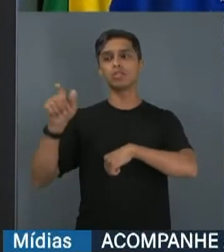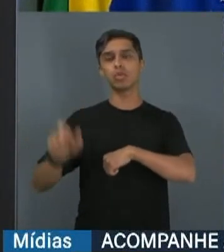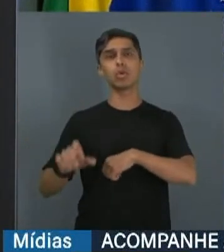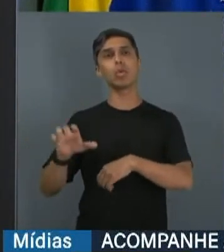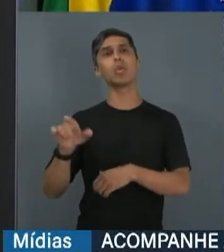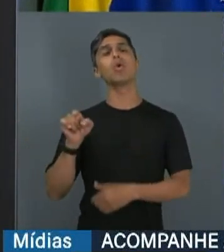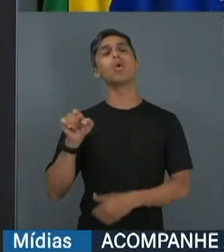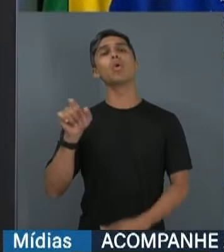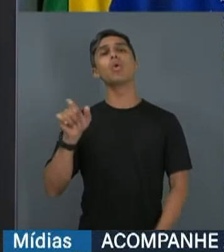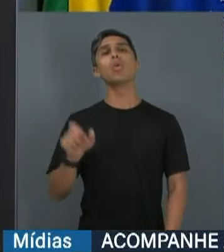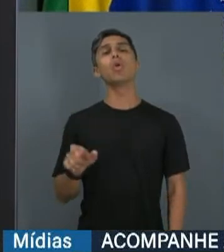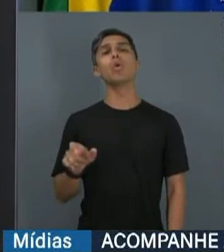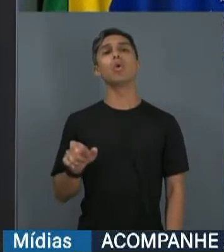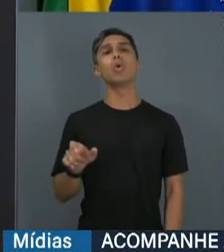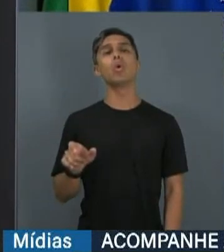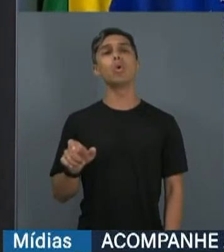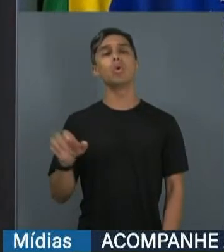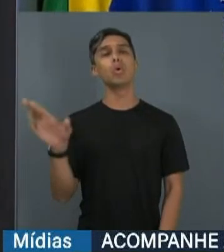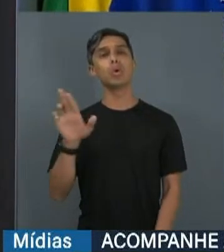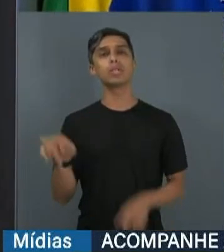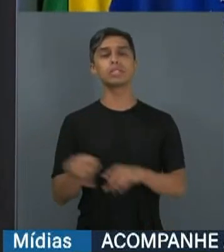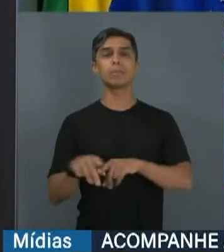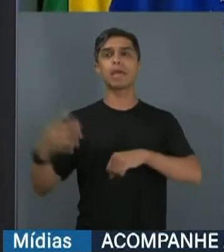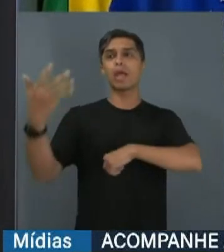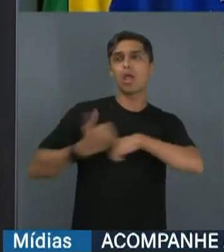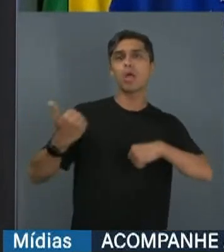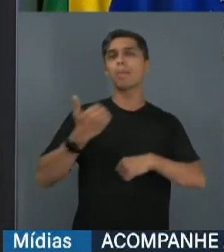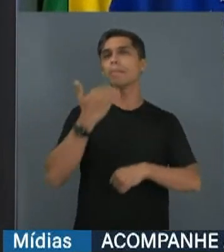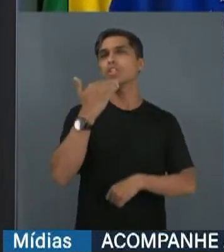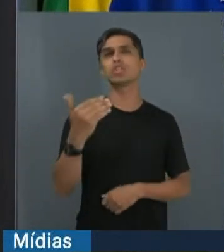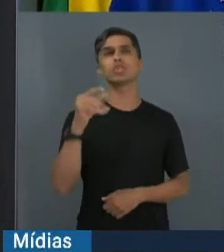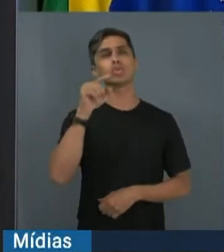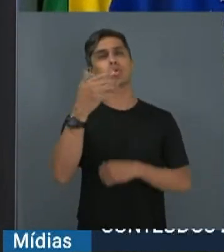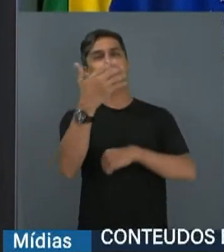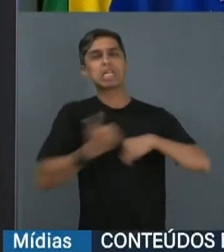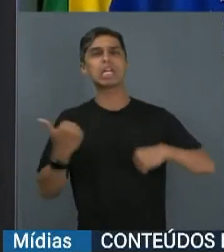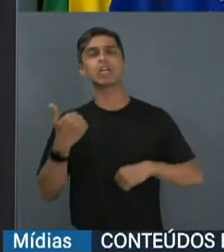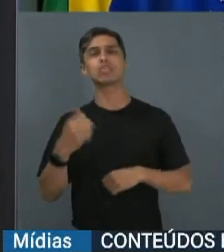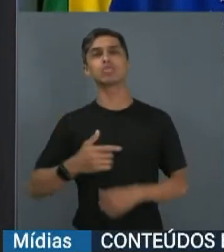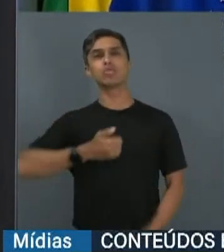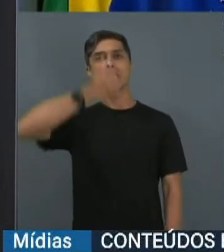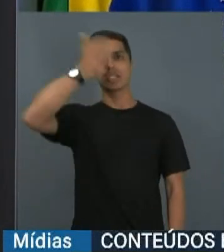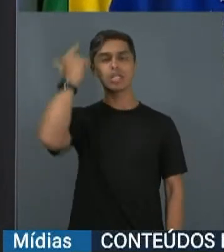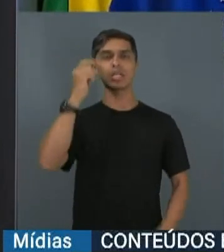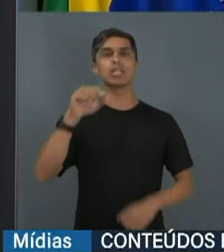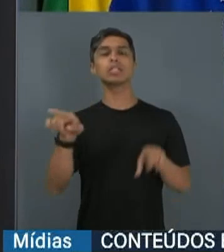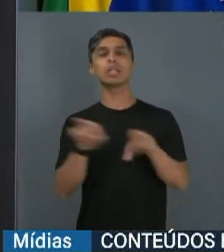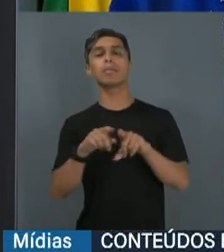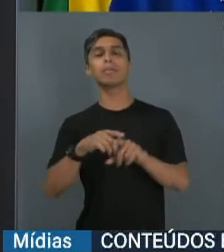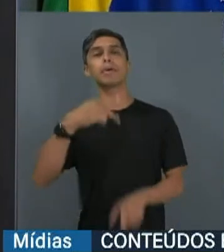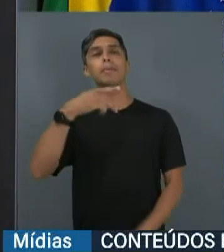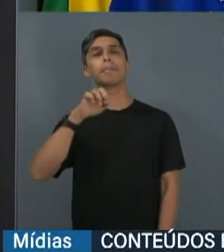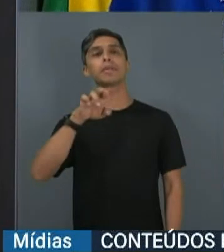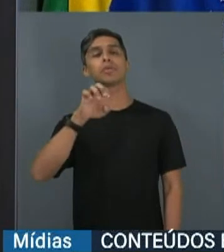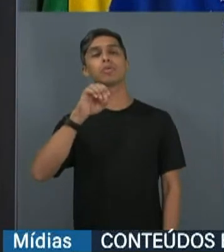outros com impeachment do Alexandre de Moraes, outros com impeachment do Paulo Gonet, que nós demos entrada semana passada aqui,